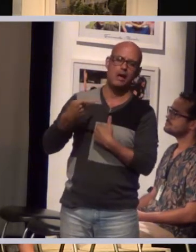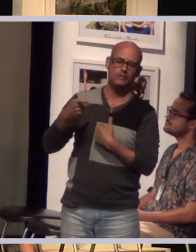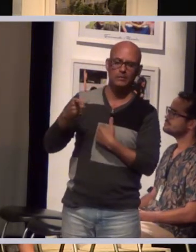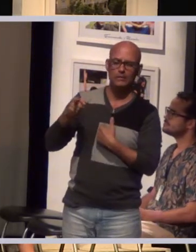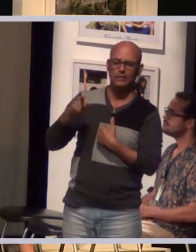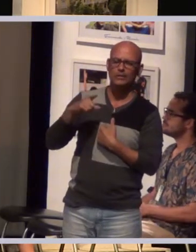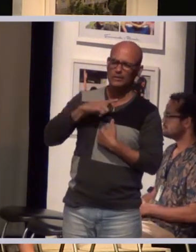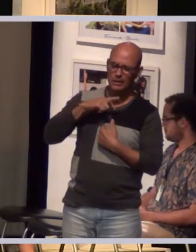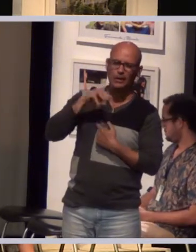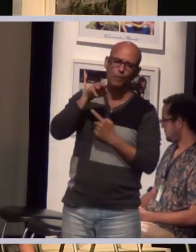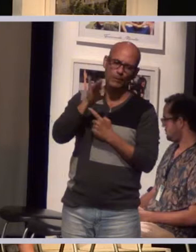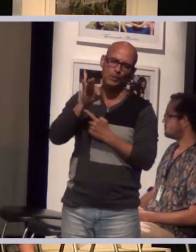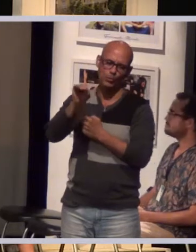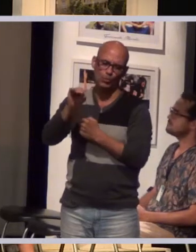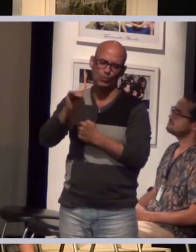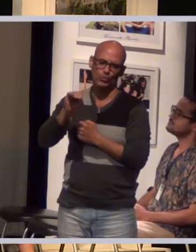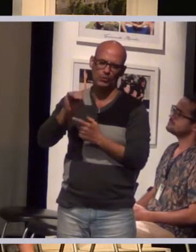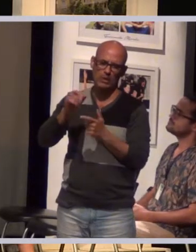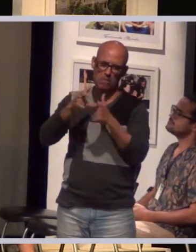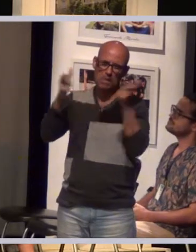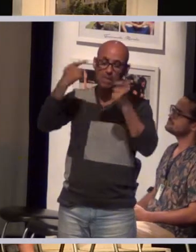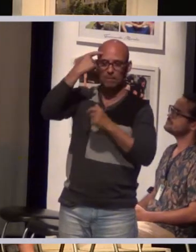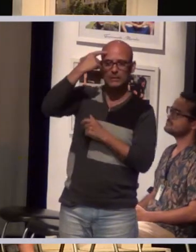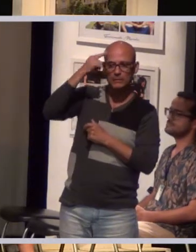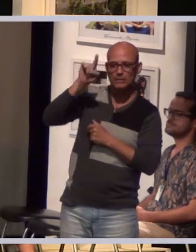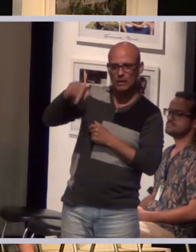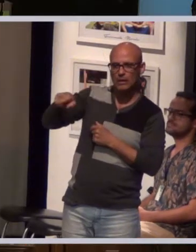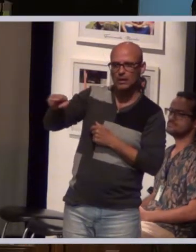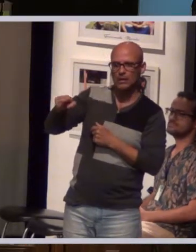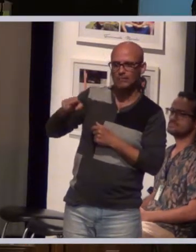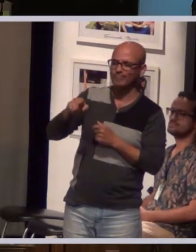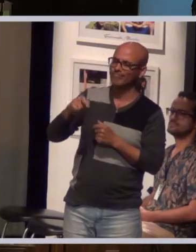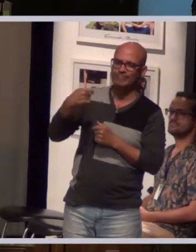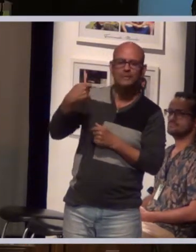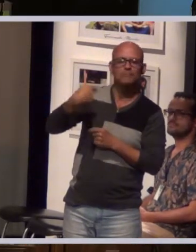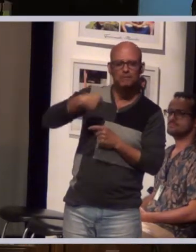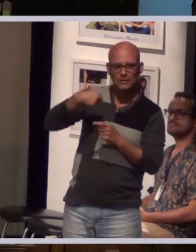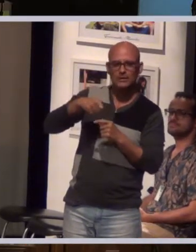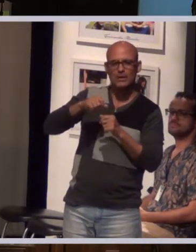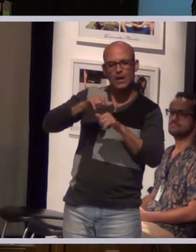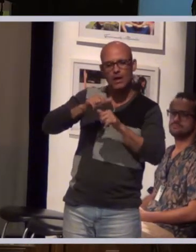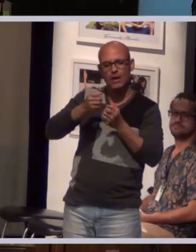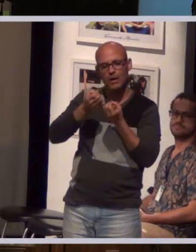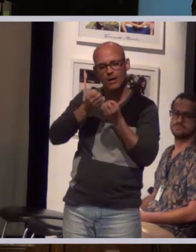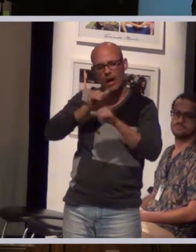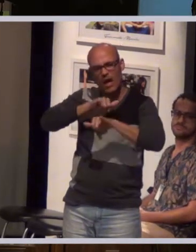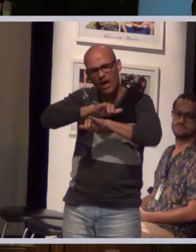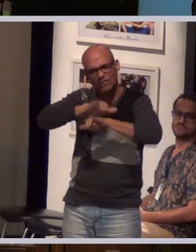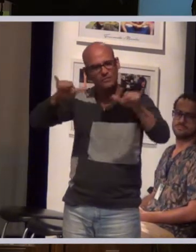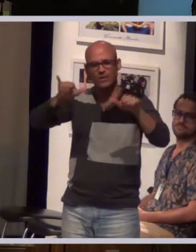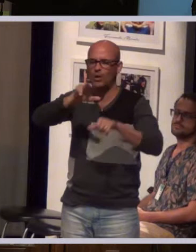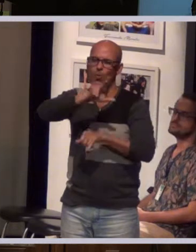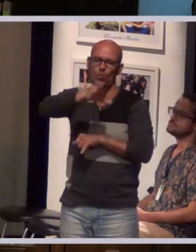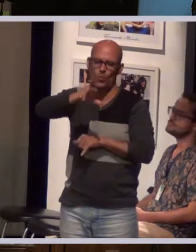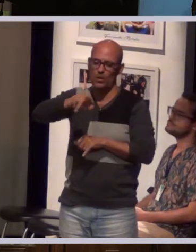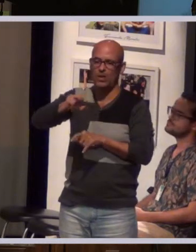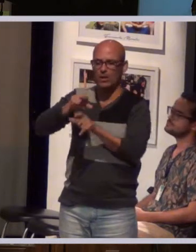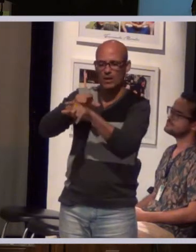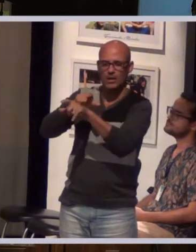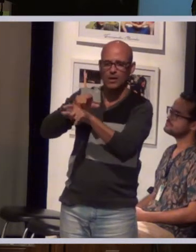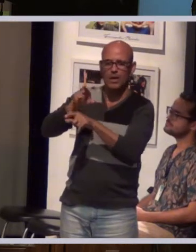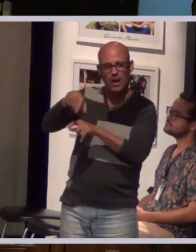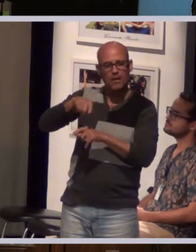esse mito na sociedade que precisaria ser divulgado, que realmente é um mito.